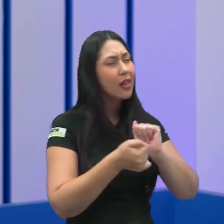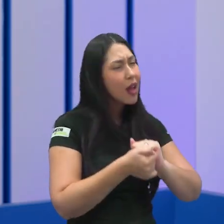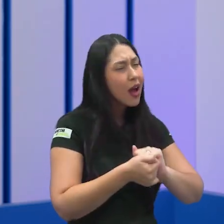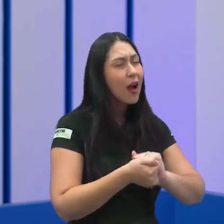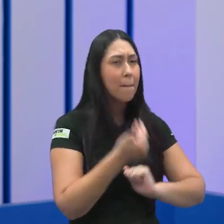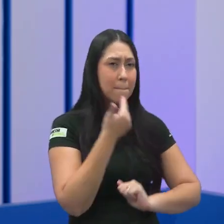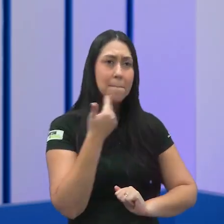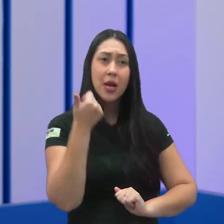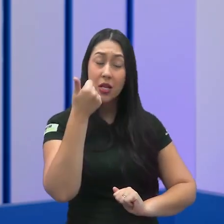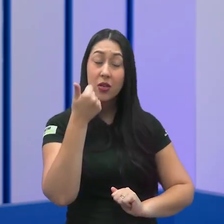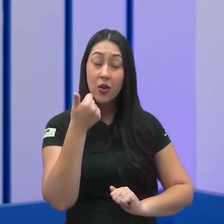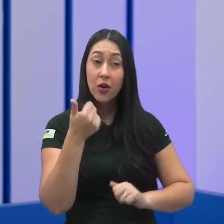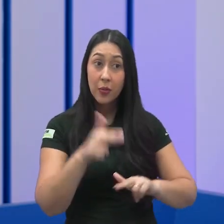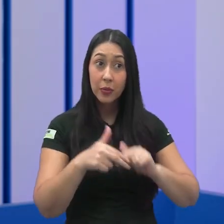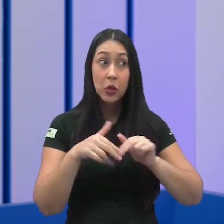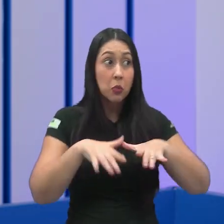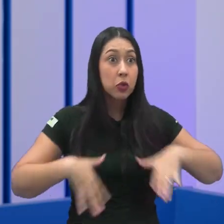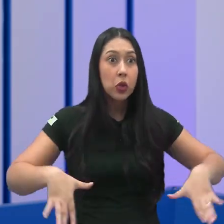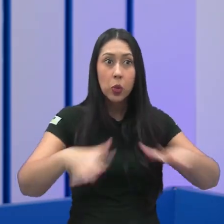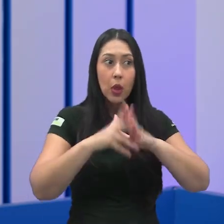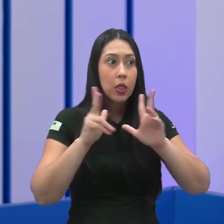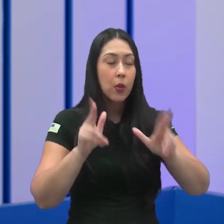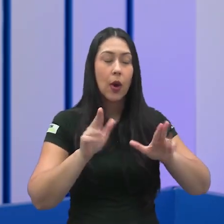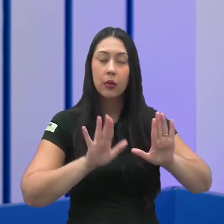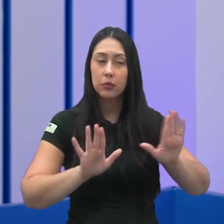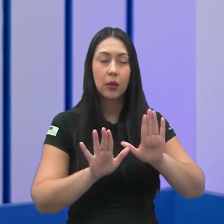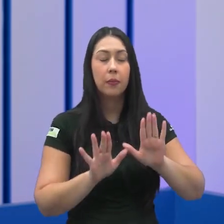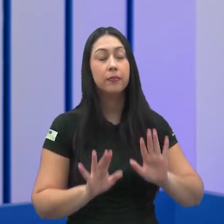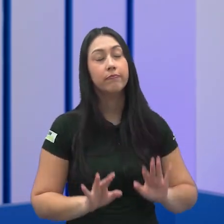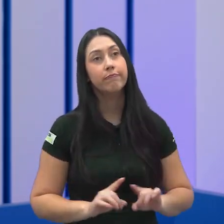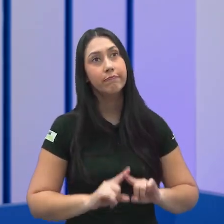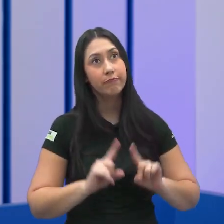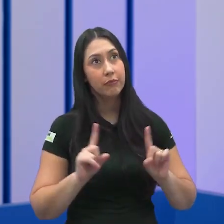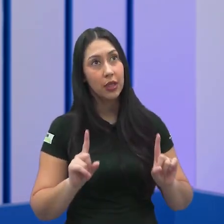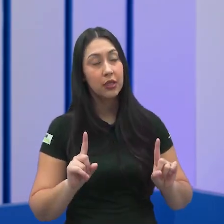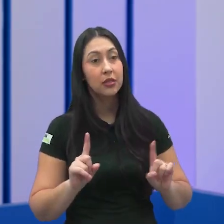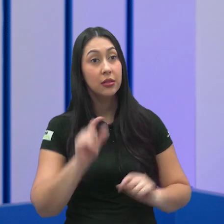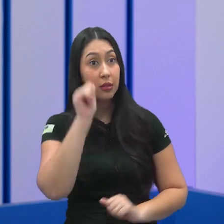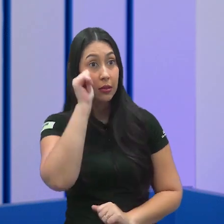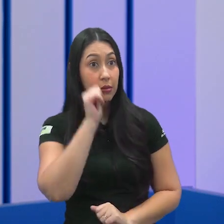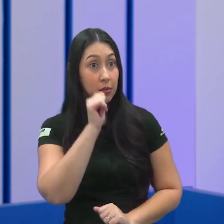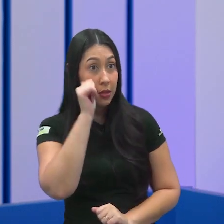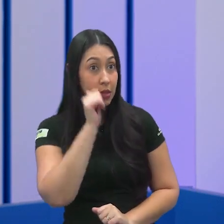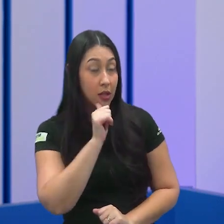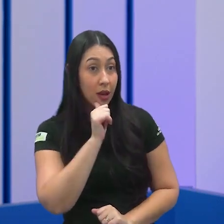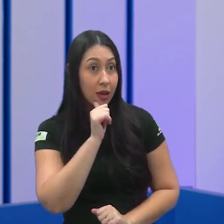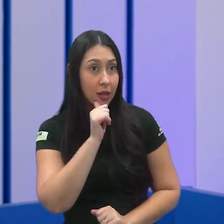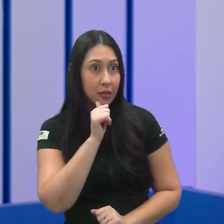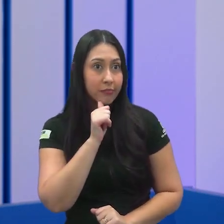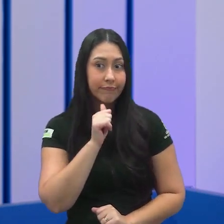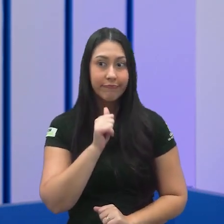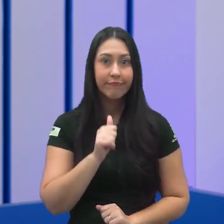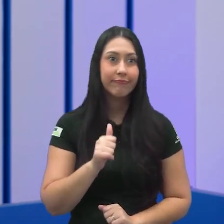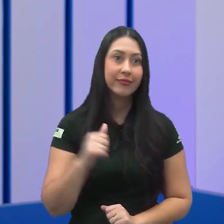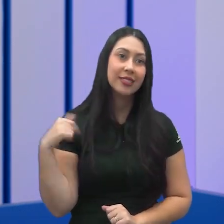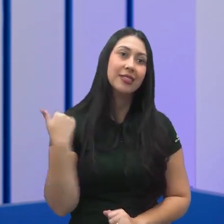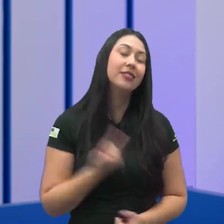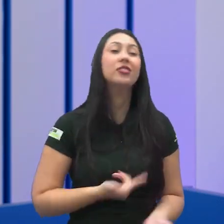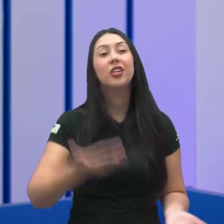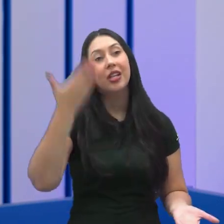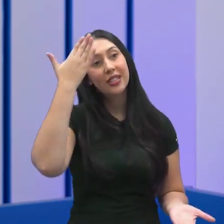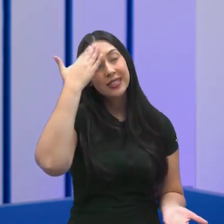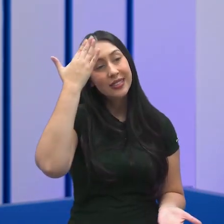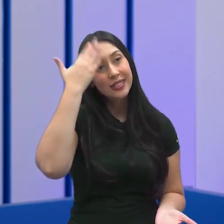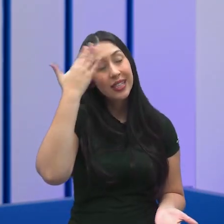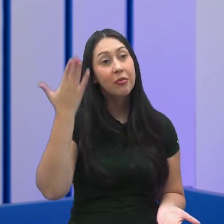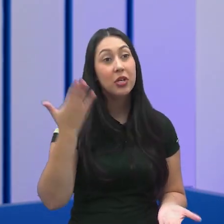mais equiparado, então a gente não consegue generalizar dessa forma, mas essa mulher tendo essa atribuição, porque a gente sabe que